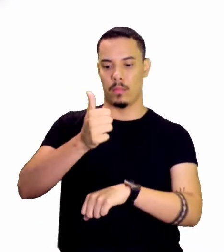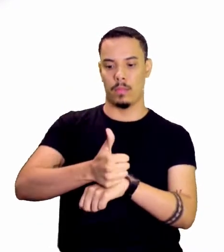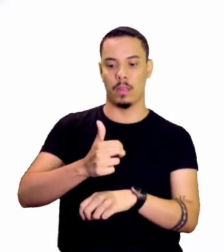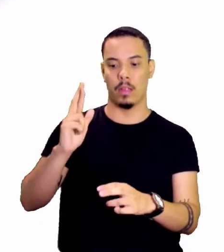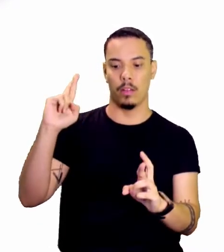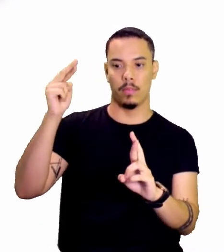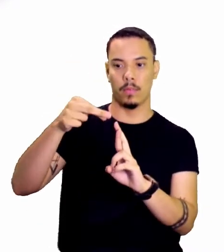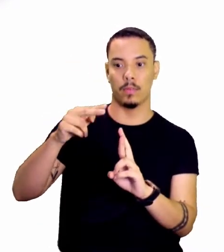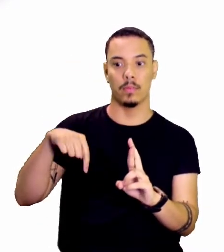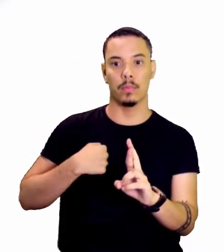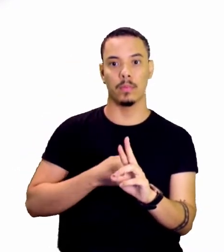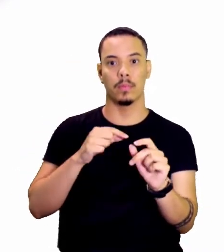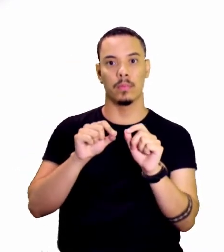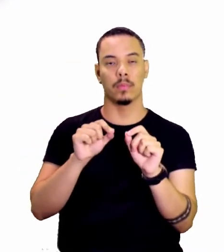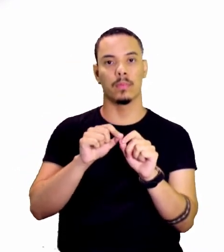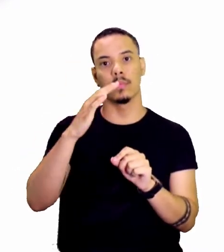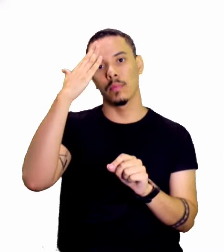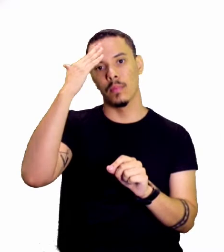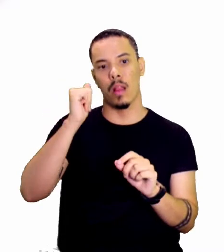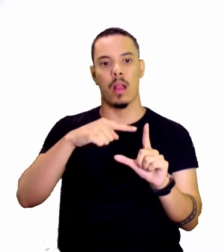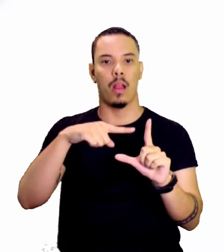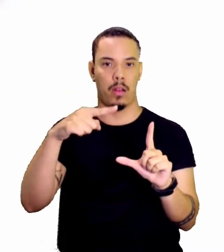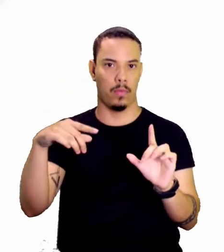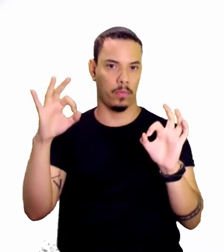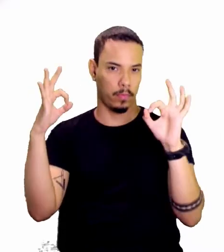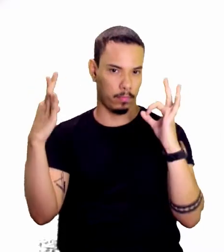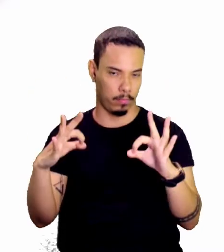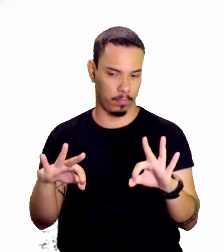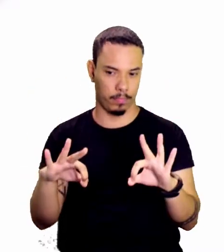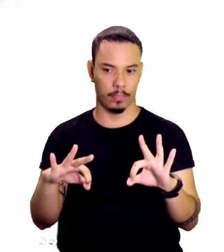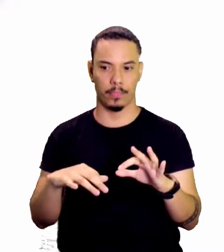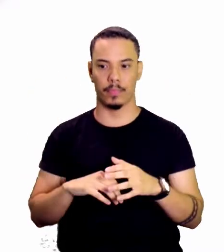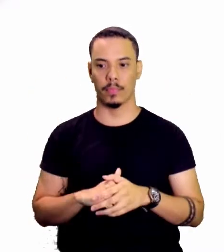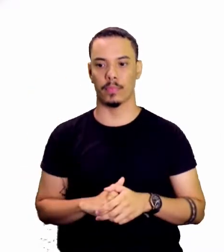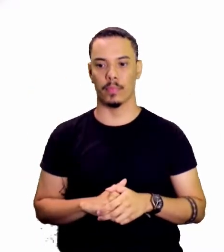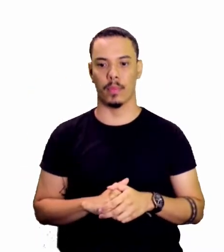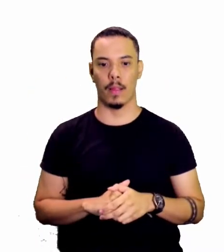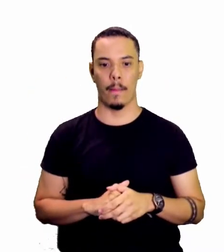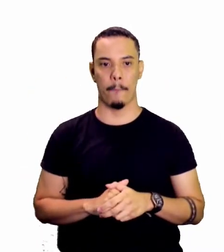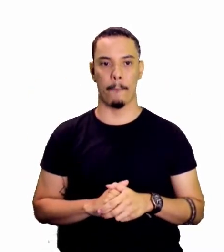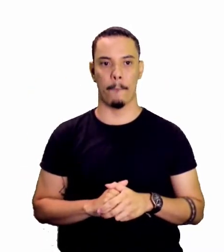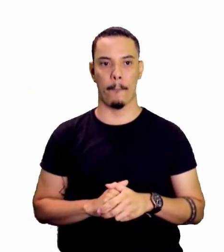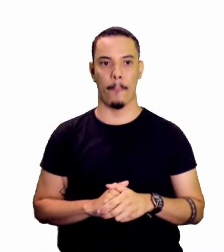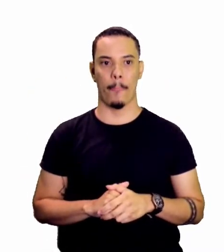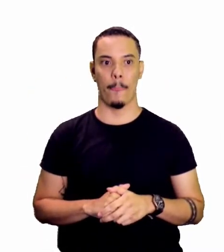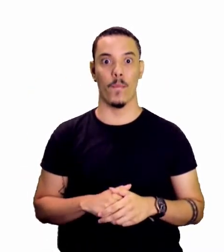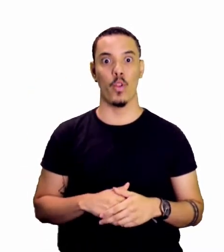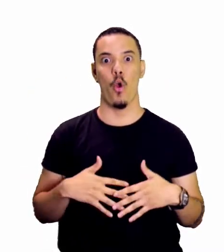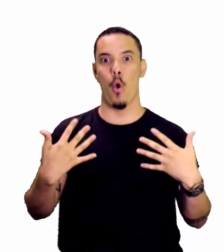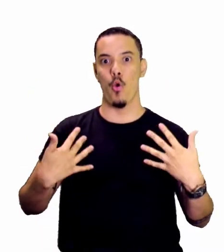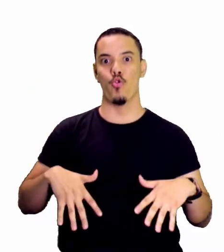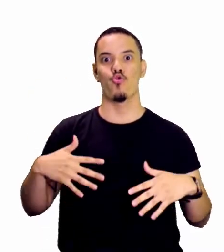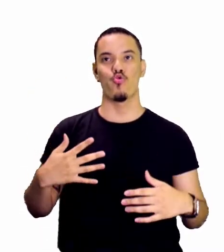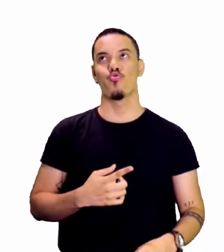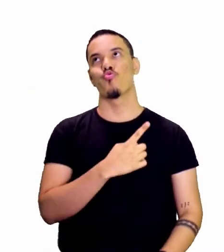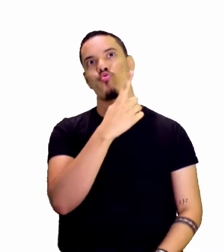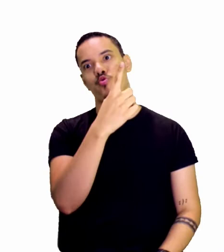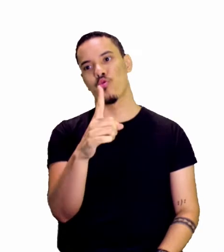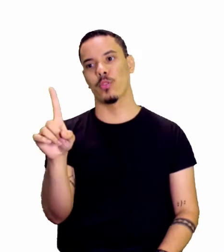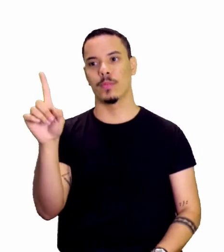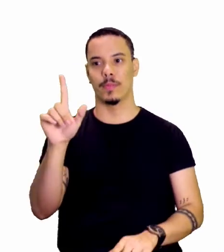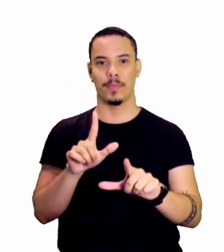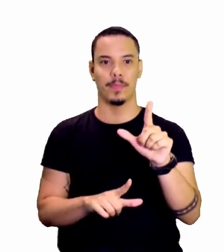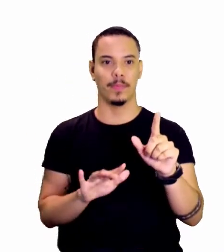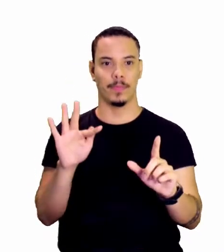referência para a gente fazer o nosso gráfico correto e aqui olha só Chegamos na última letra